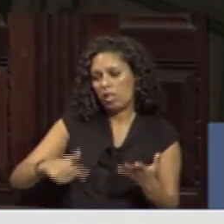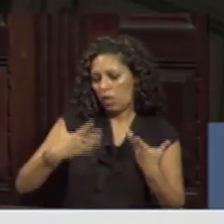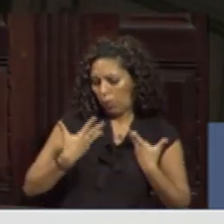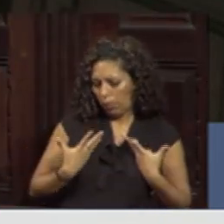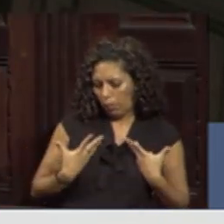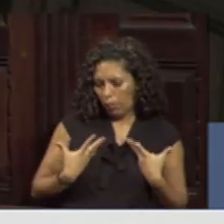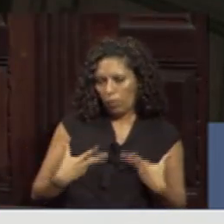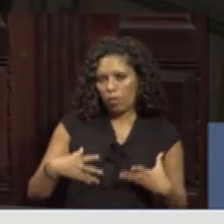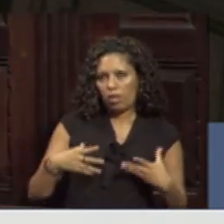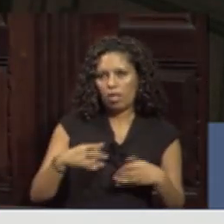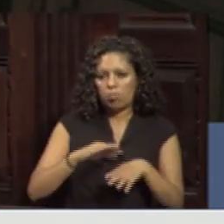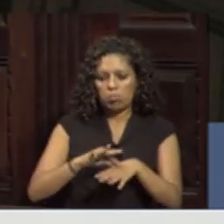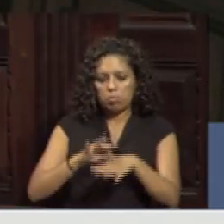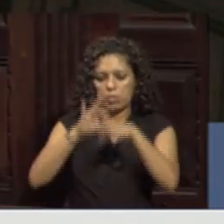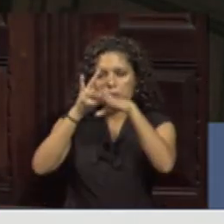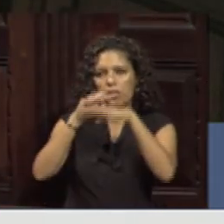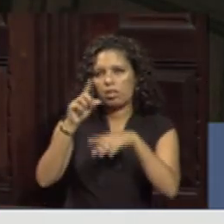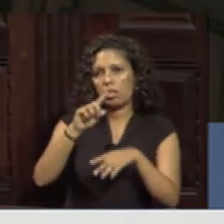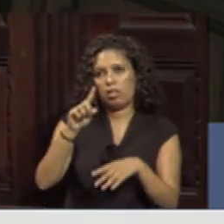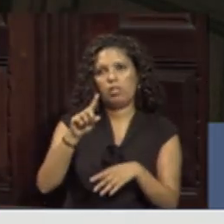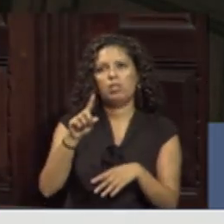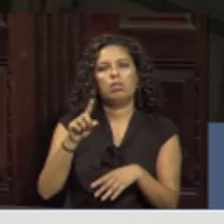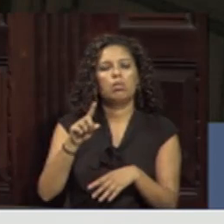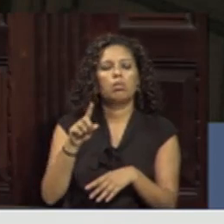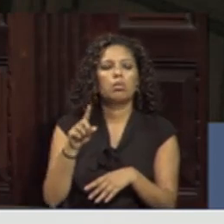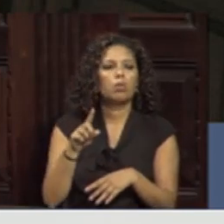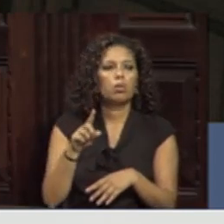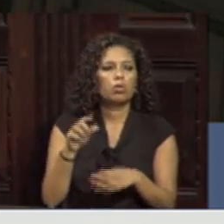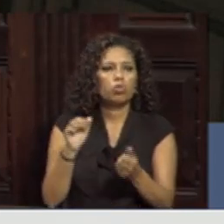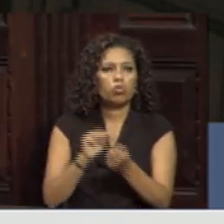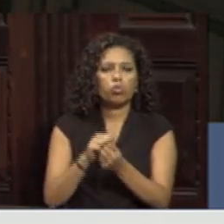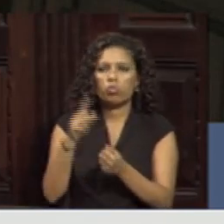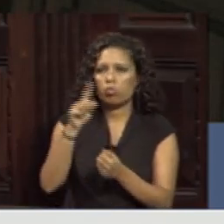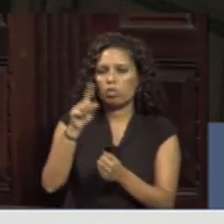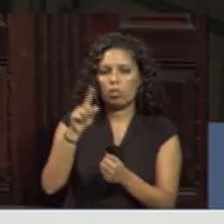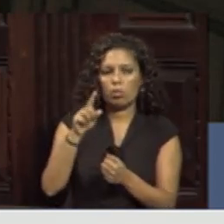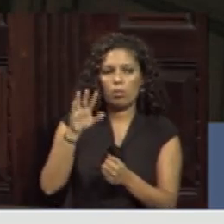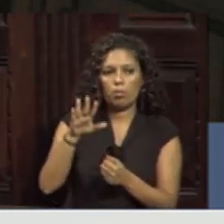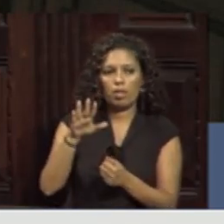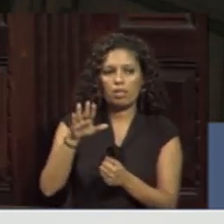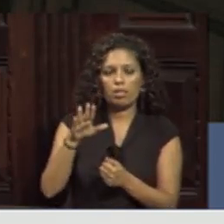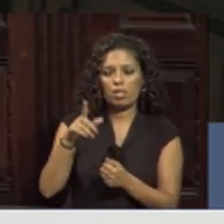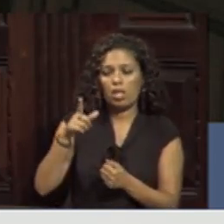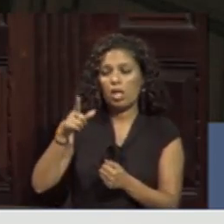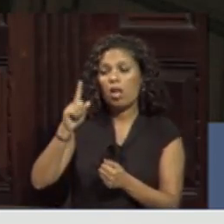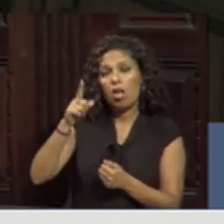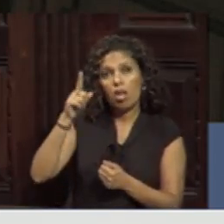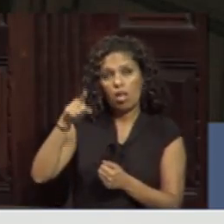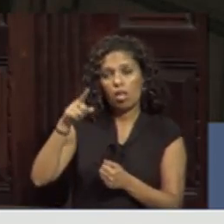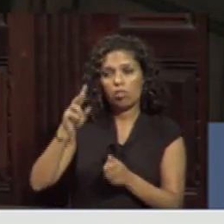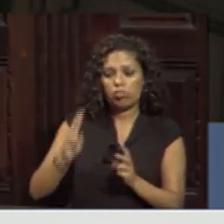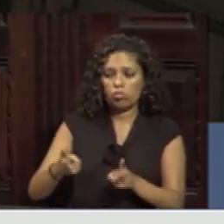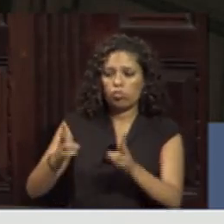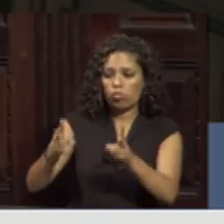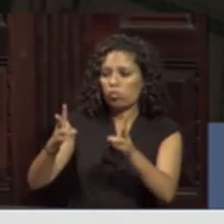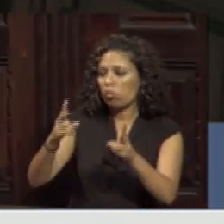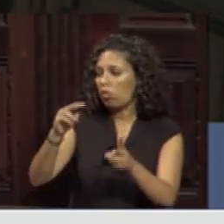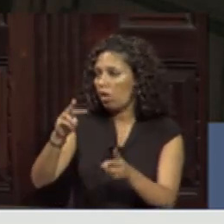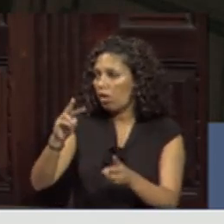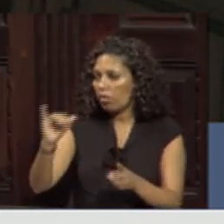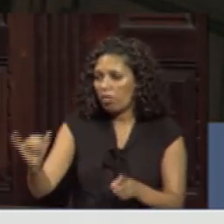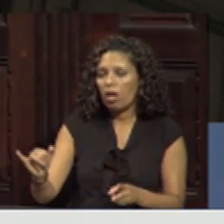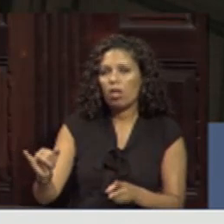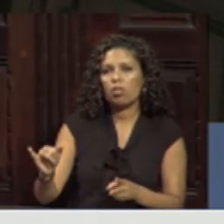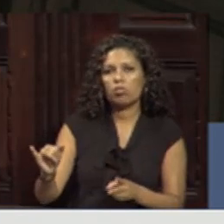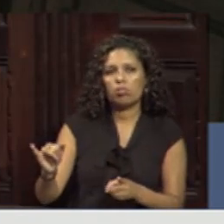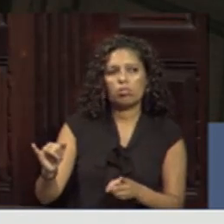nós, mas tenho certeza, deputada Leomar Coelho, que ela marcou e marcará para muitos,